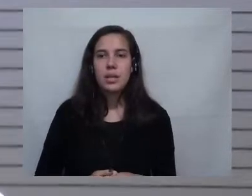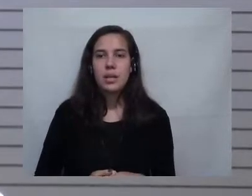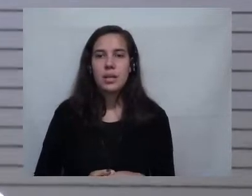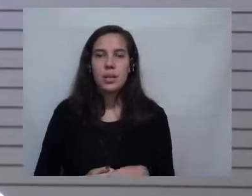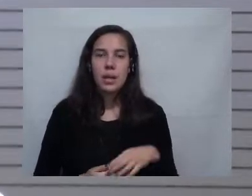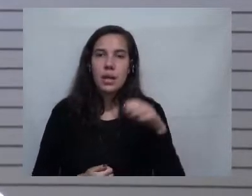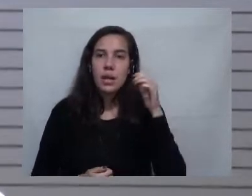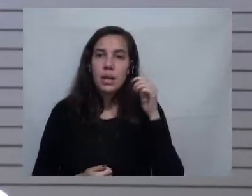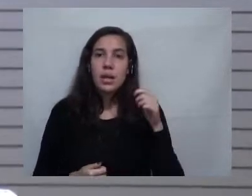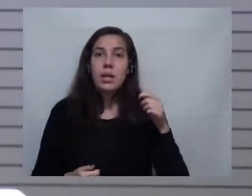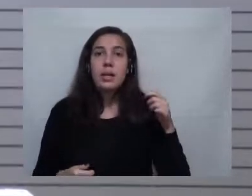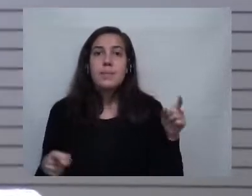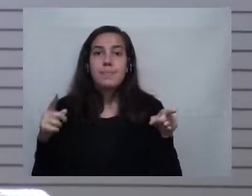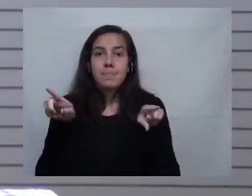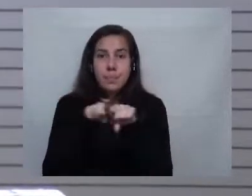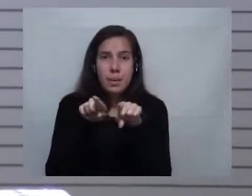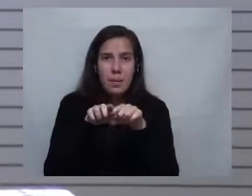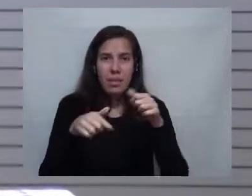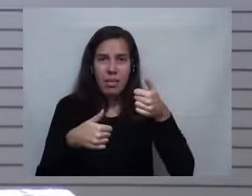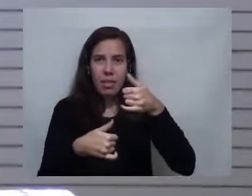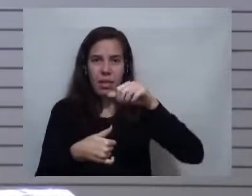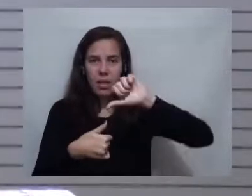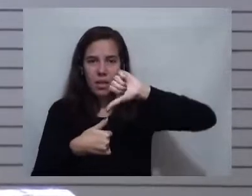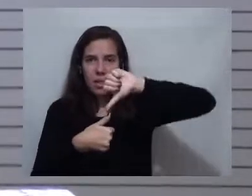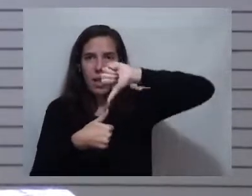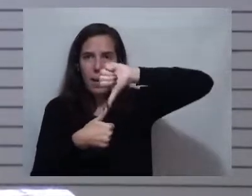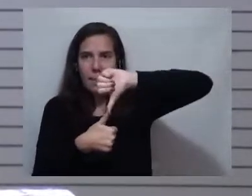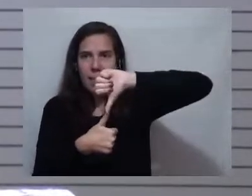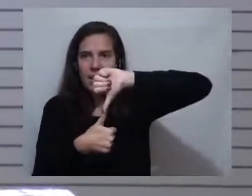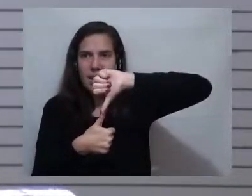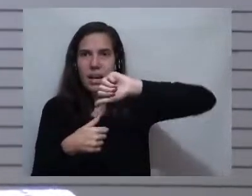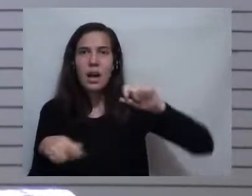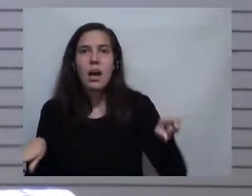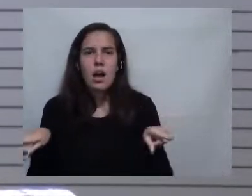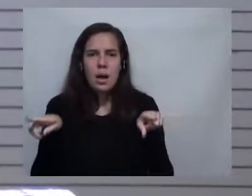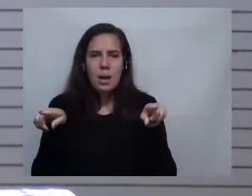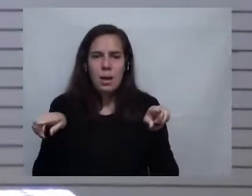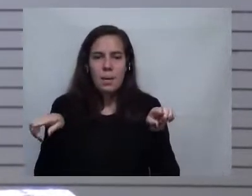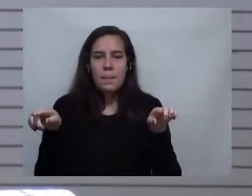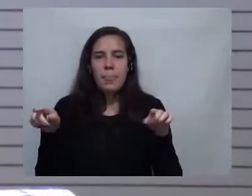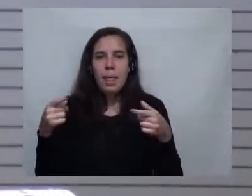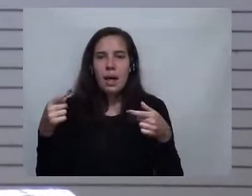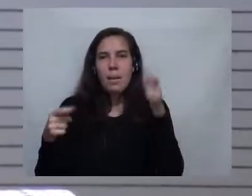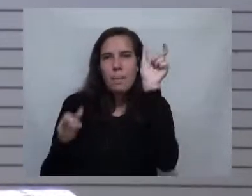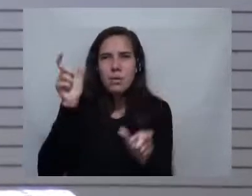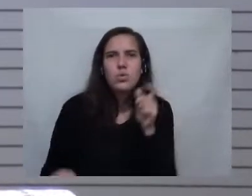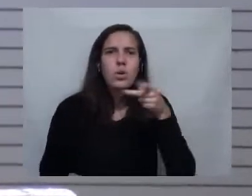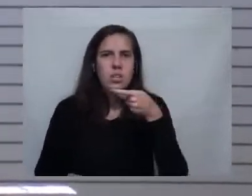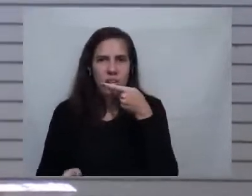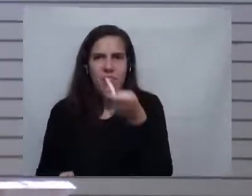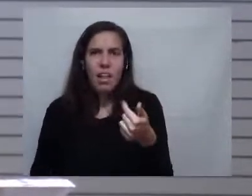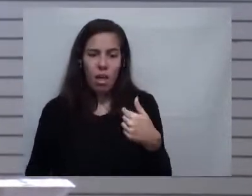e onde ir tudo acontece e o que acontece em Vegas fica em Vegas